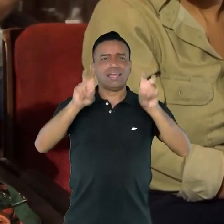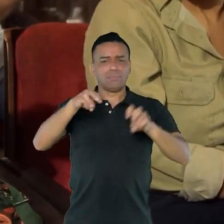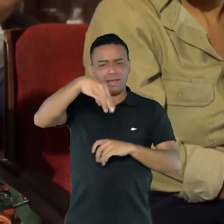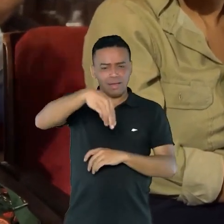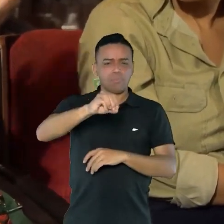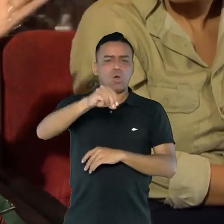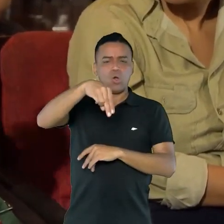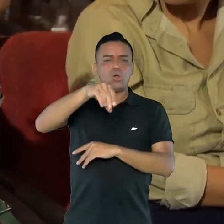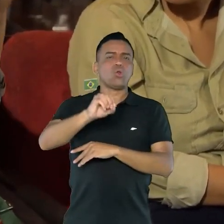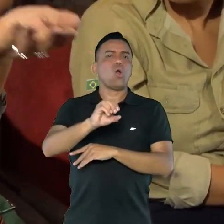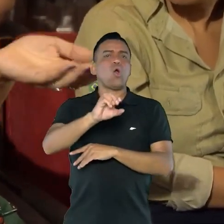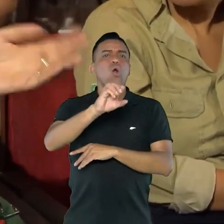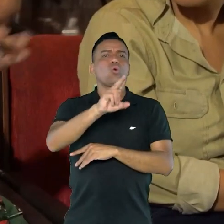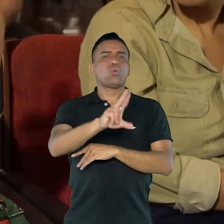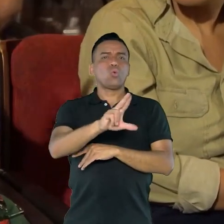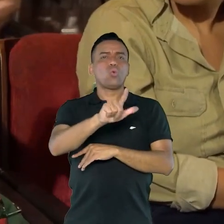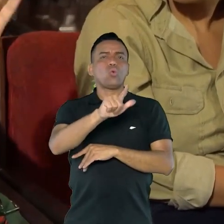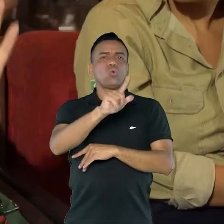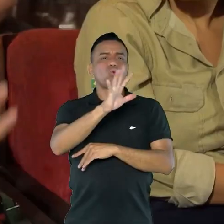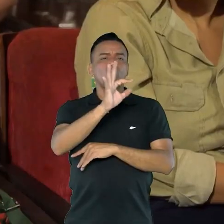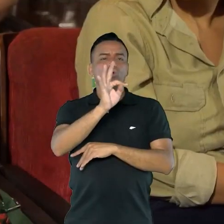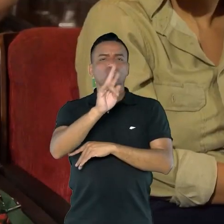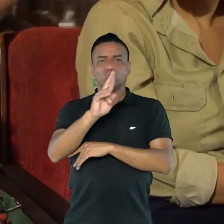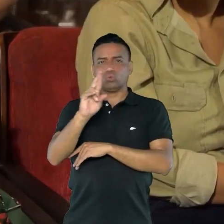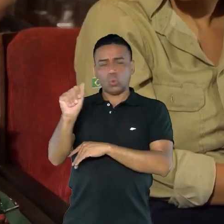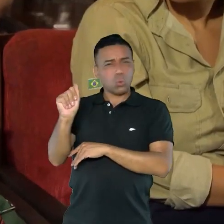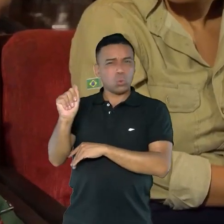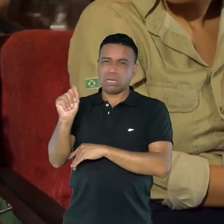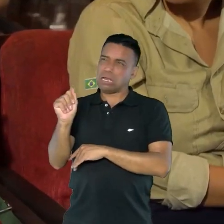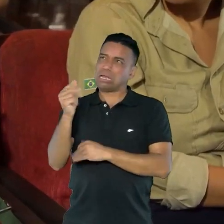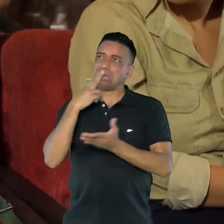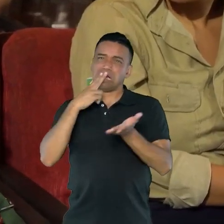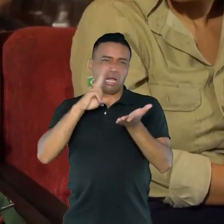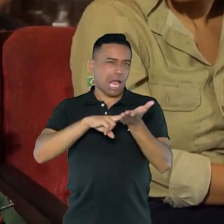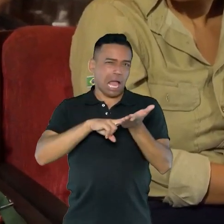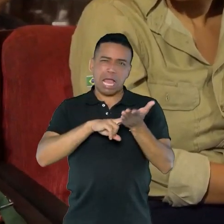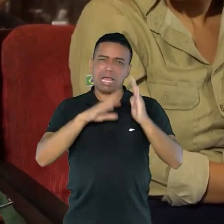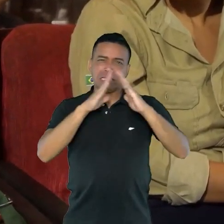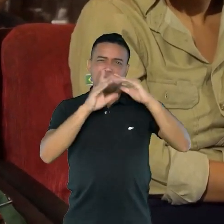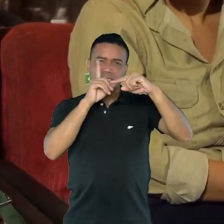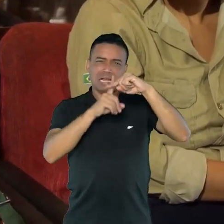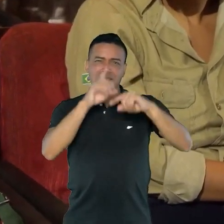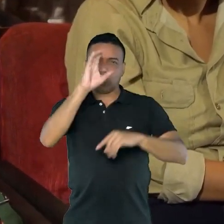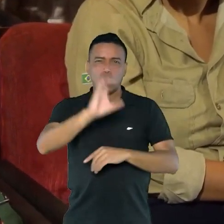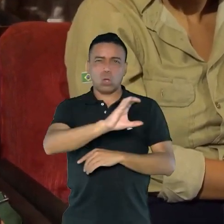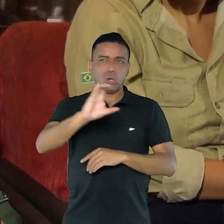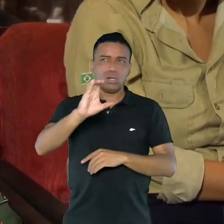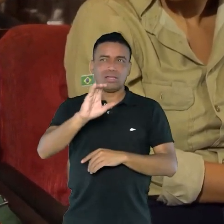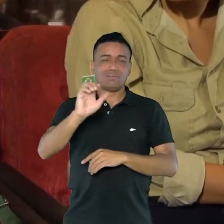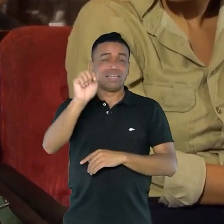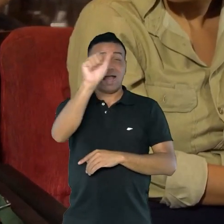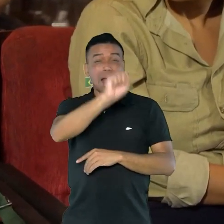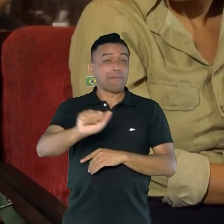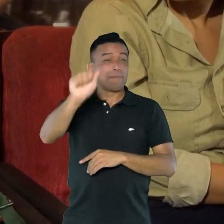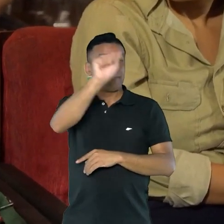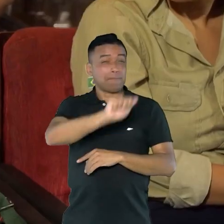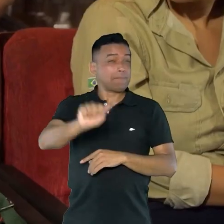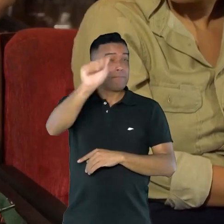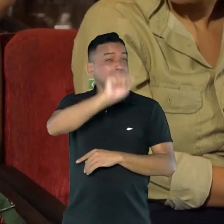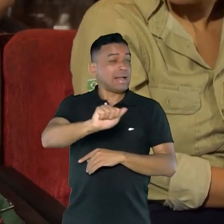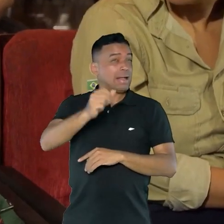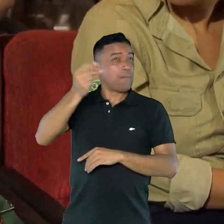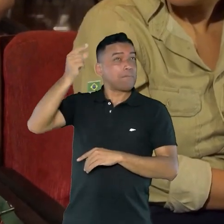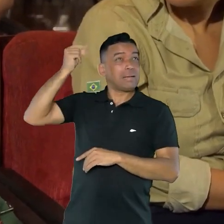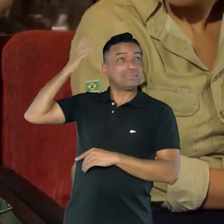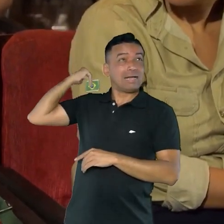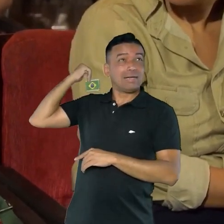e talvez do próprio processo das cartas jesuíticas, não sei, não li ainda, é você apagar um passado, é você apagar uma memória para que ela